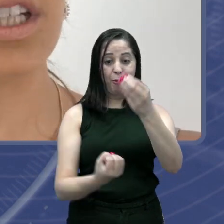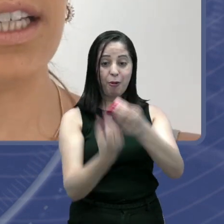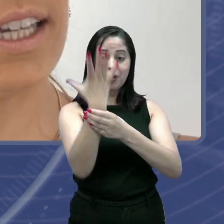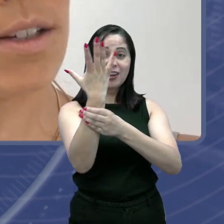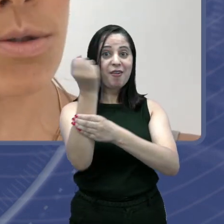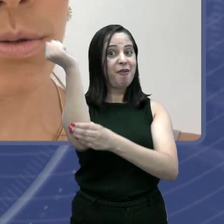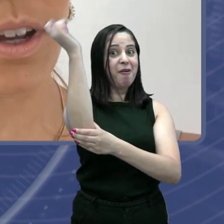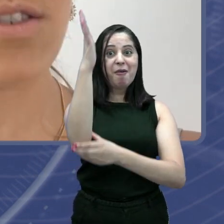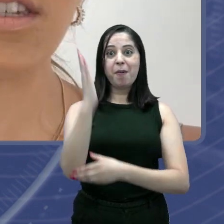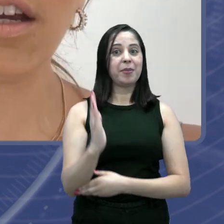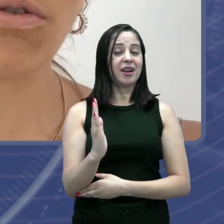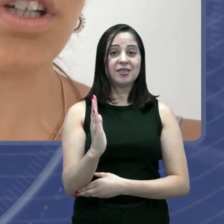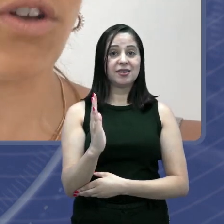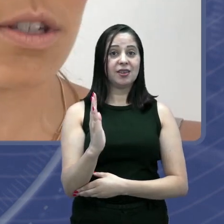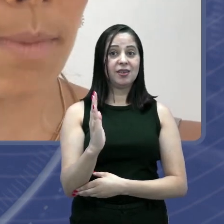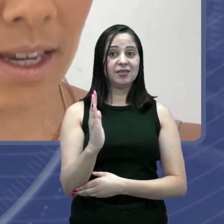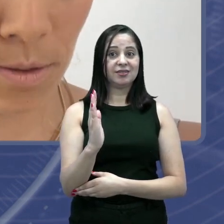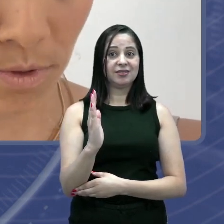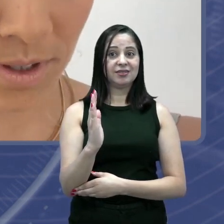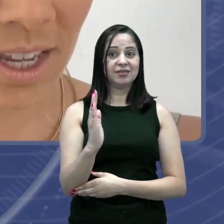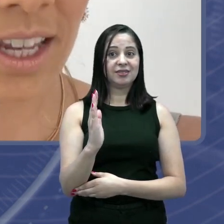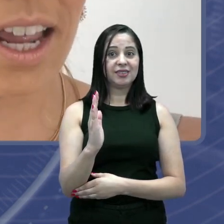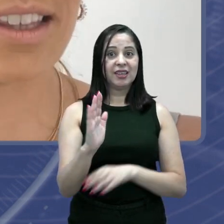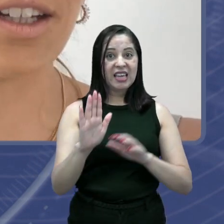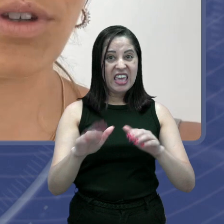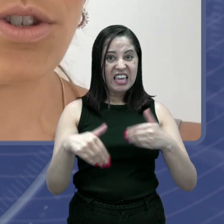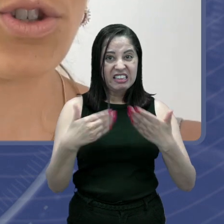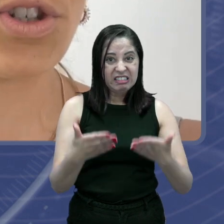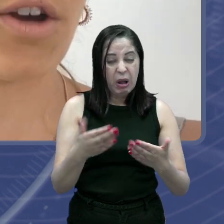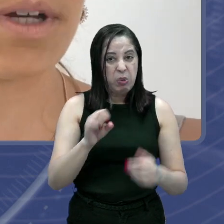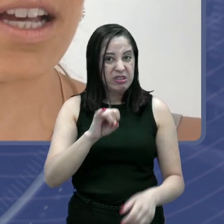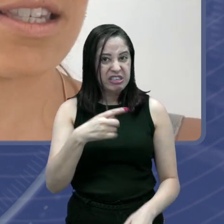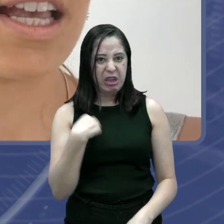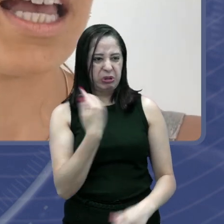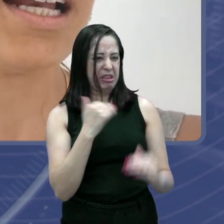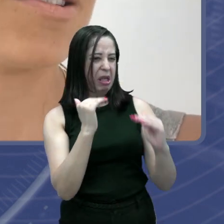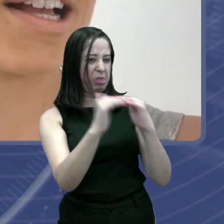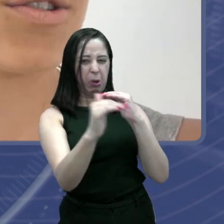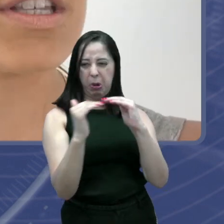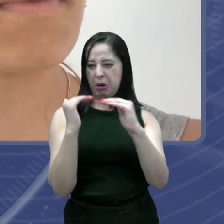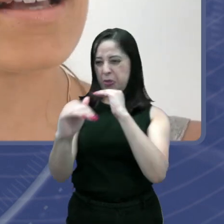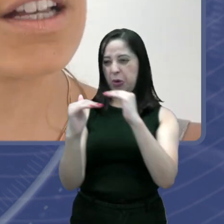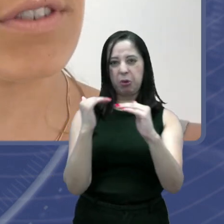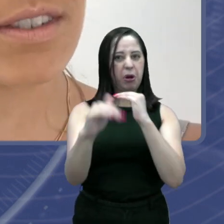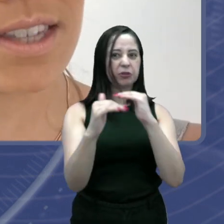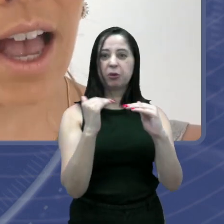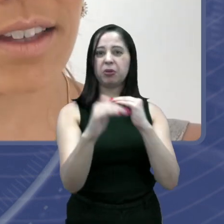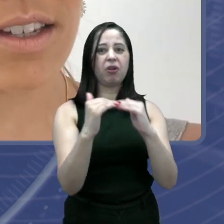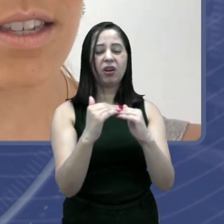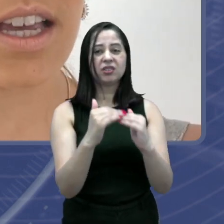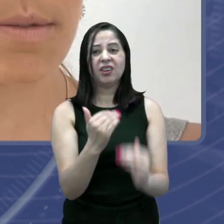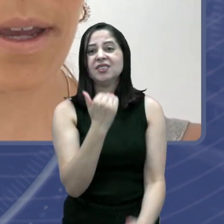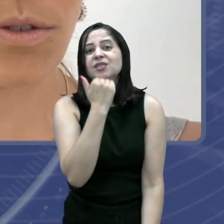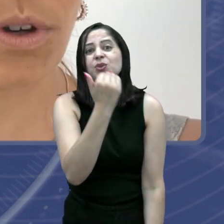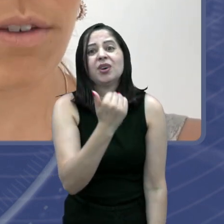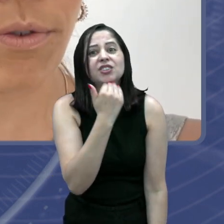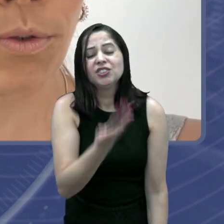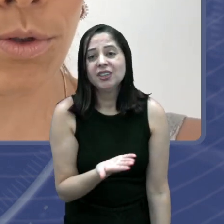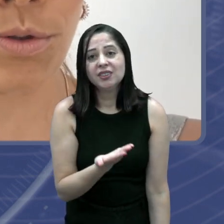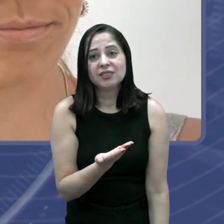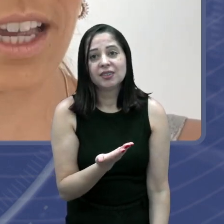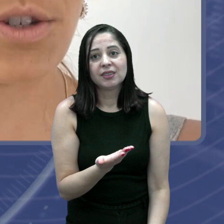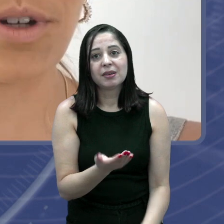Dizer contra isso é dizer contra nós mesmos, né? Tanto que a gente tem uma das legislações mais avançadas a respeito